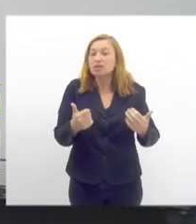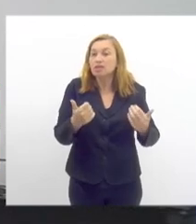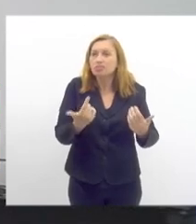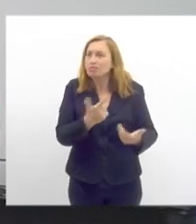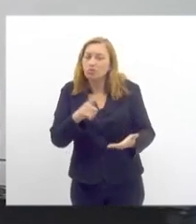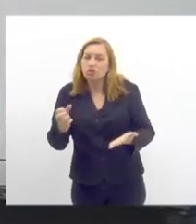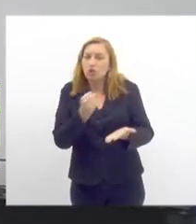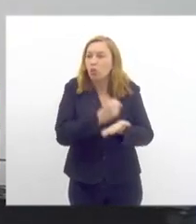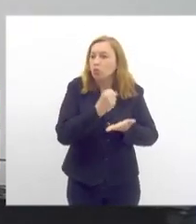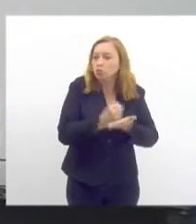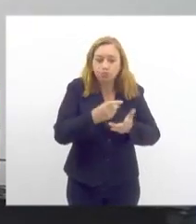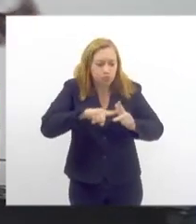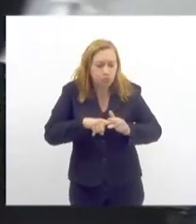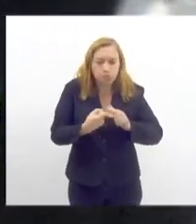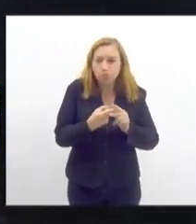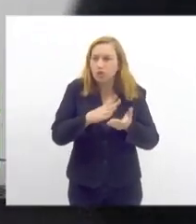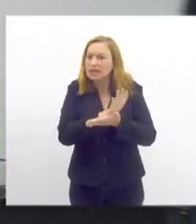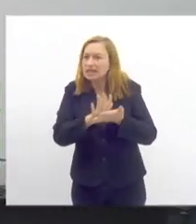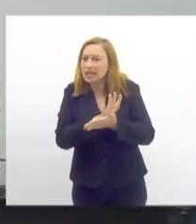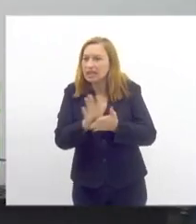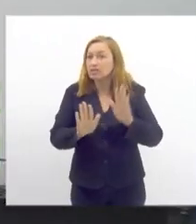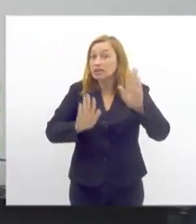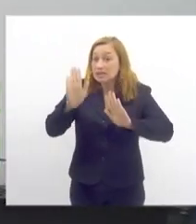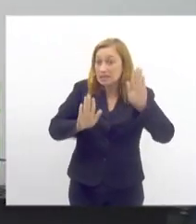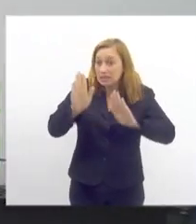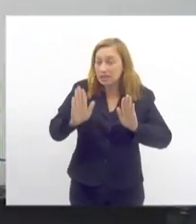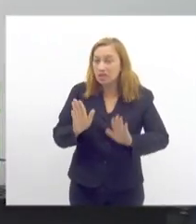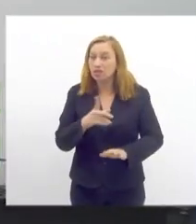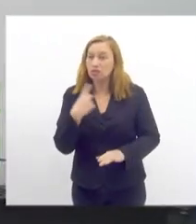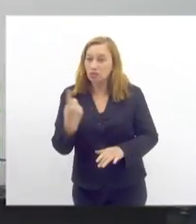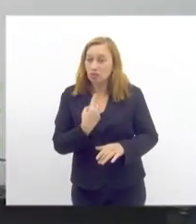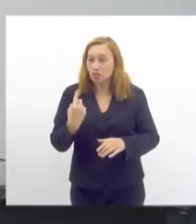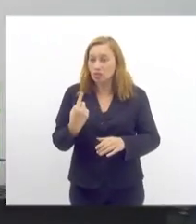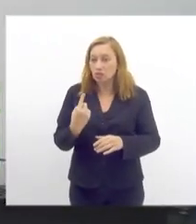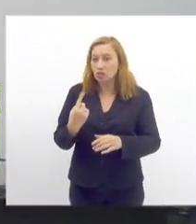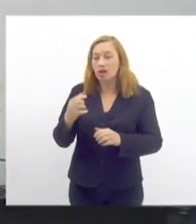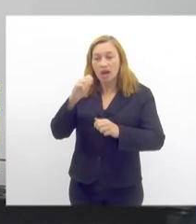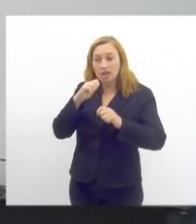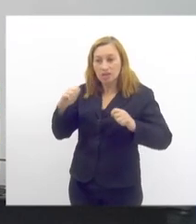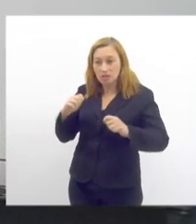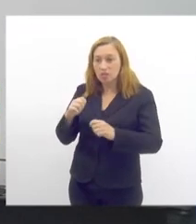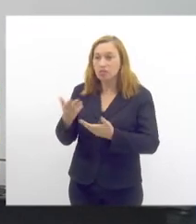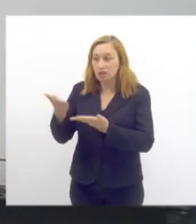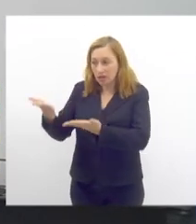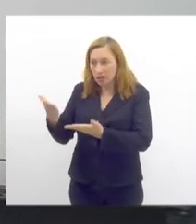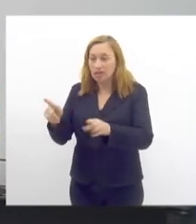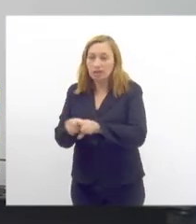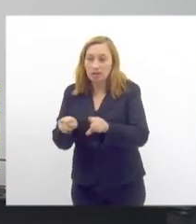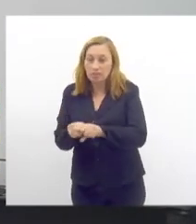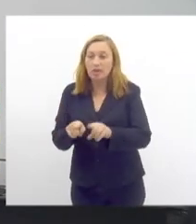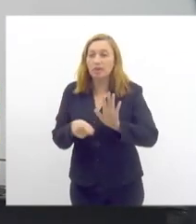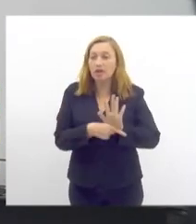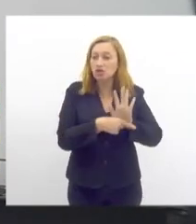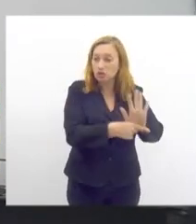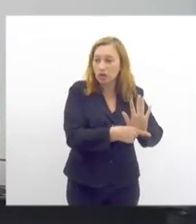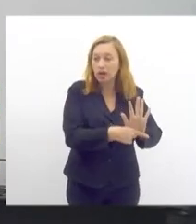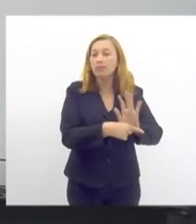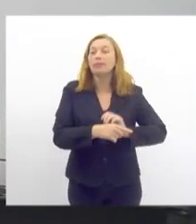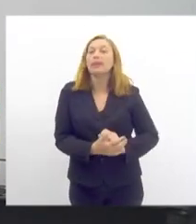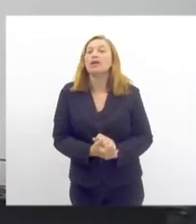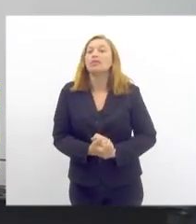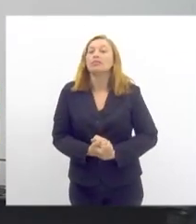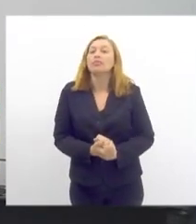de manutenção que estamos licitando, e nosso assessor de engenharia está aqui também para tirar qualquer esclarecimento. Em